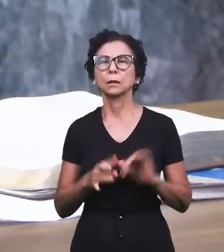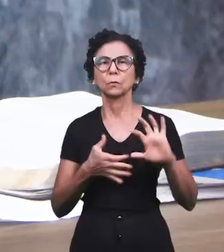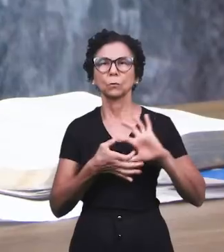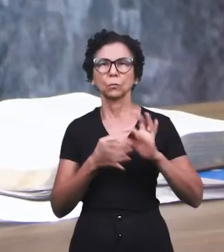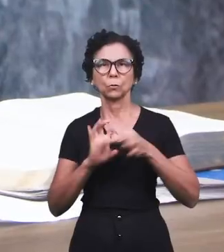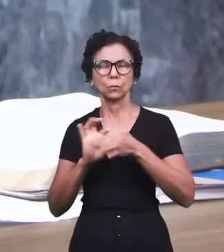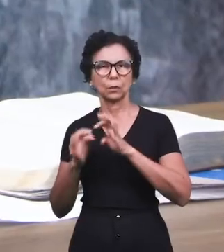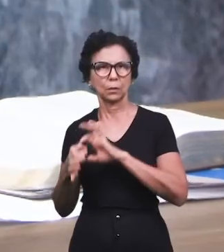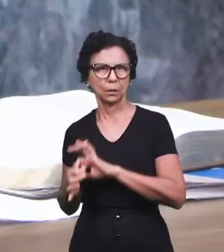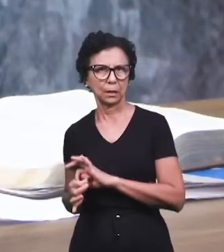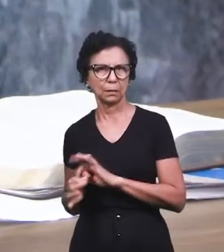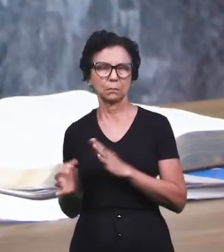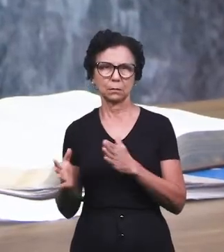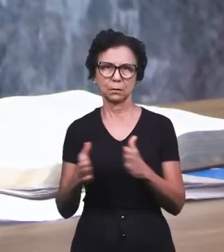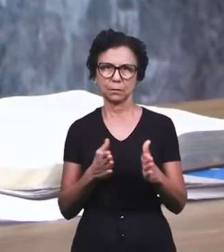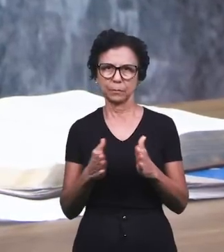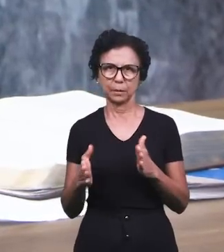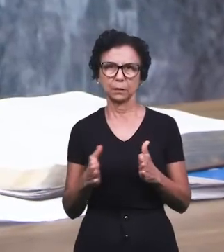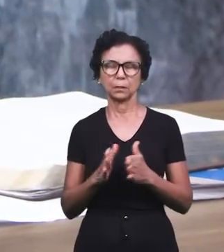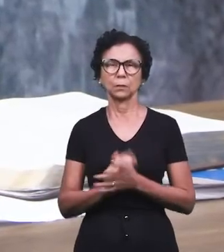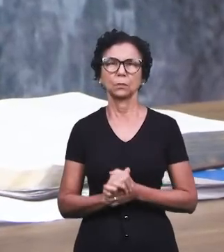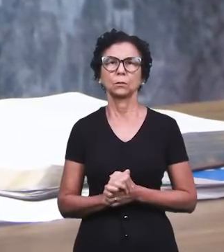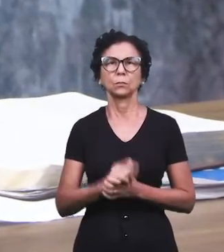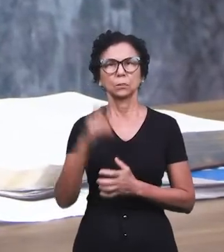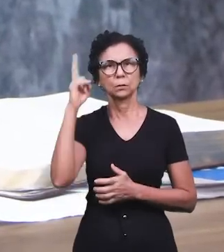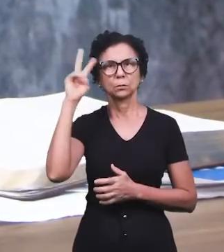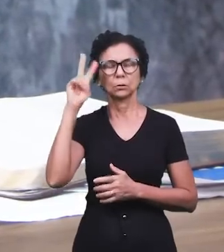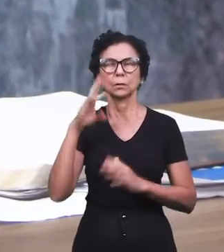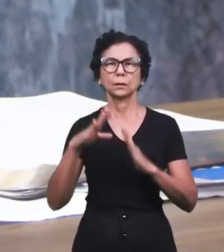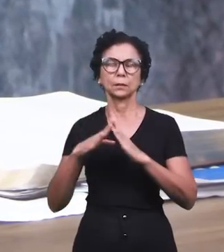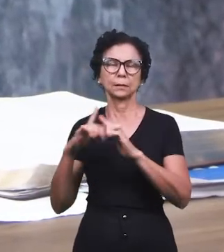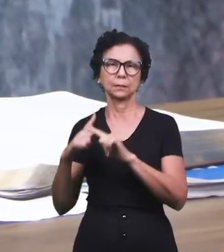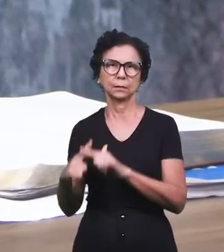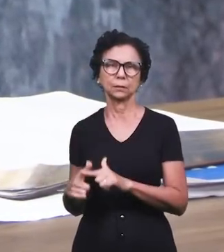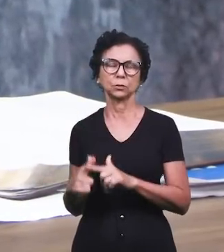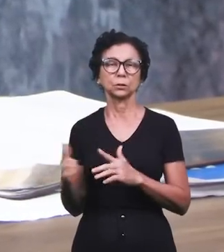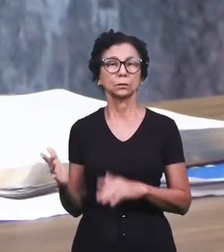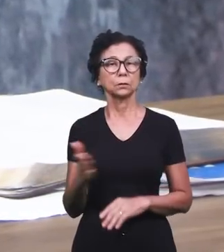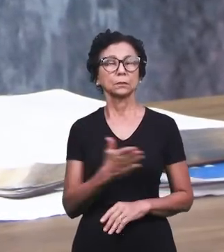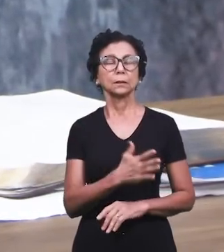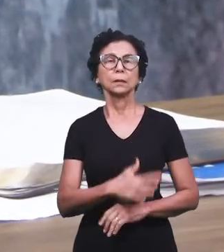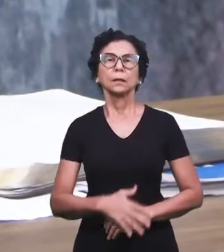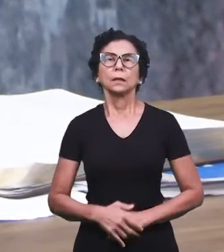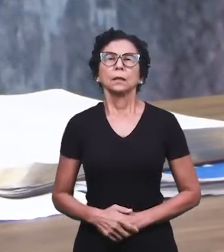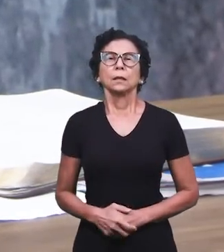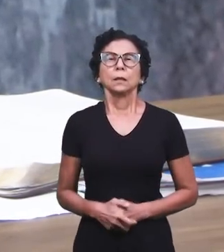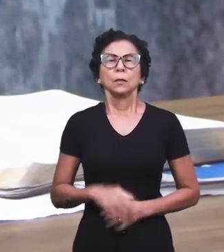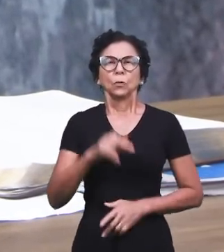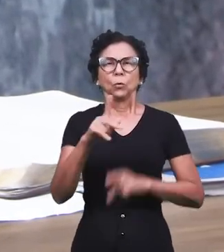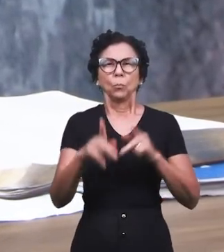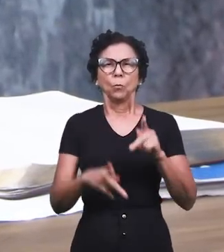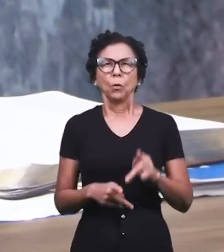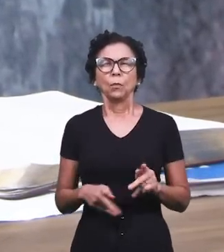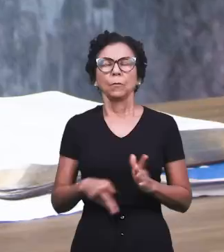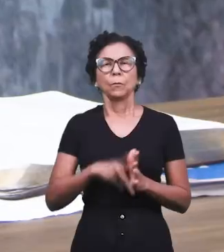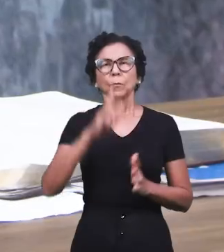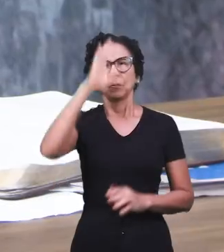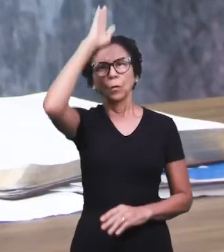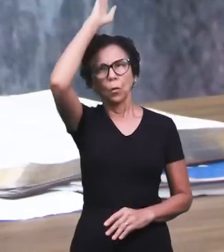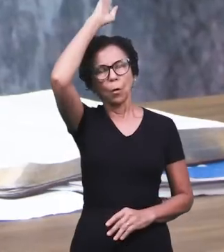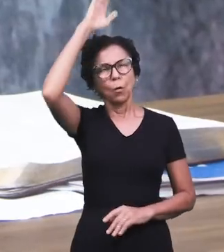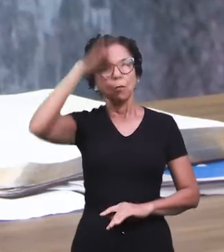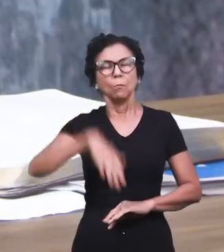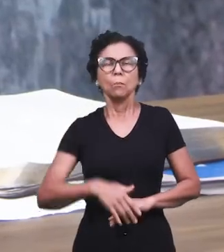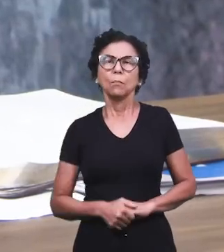em que se dá, esse momento decisivo da história da igreja. Bem, a civilização romana, ela nem